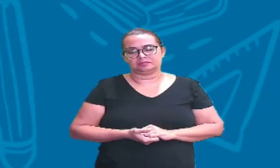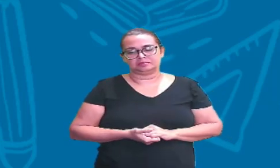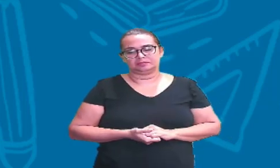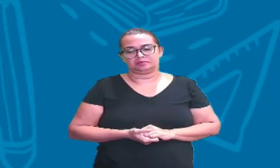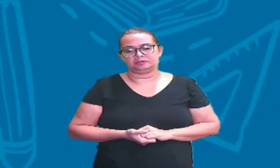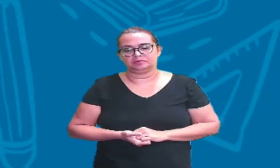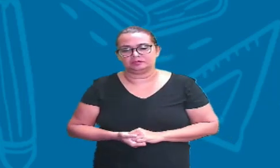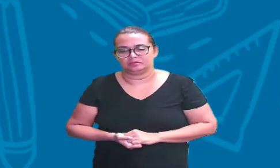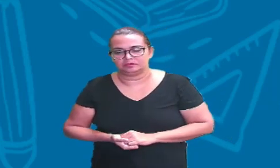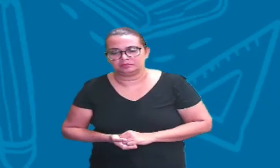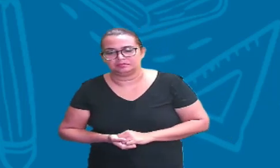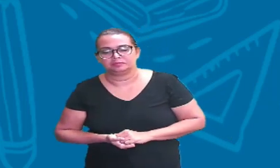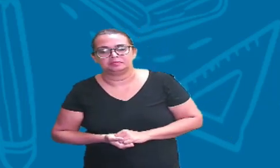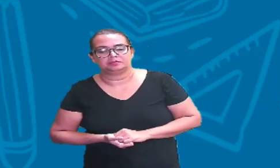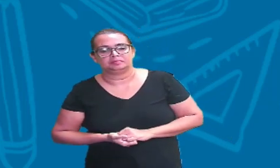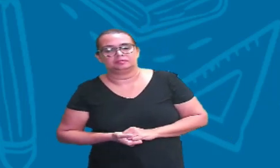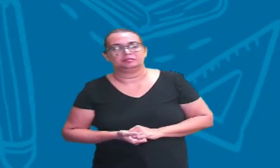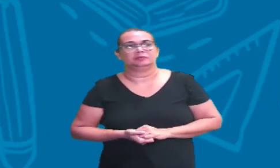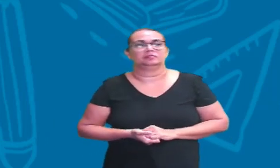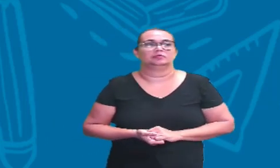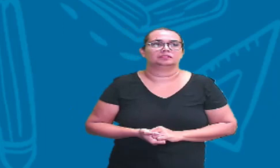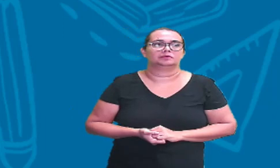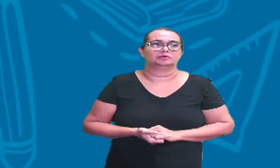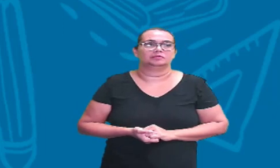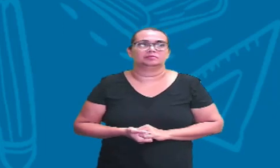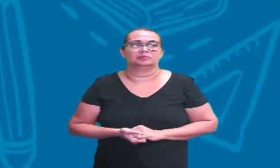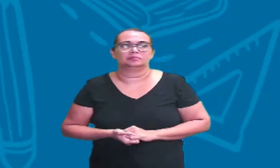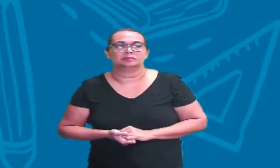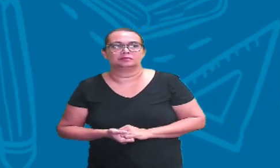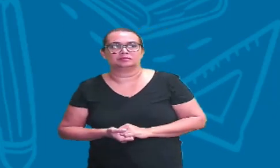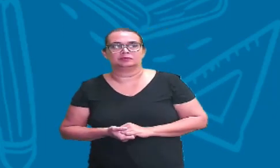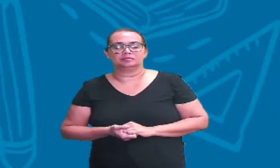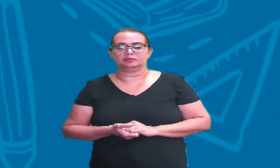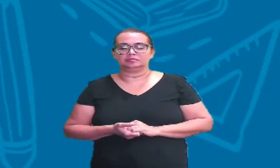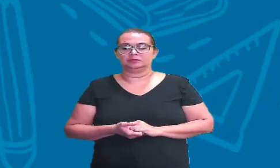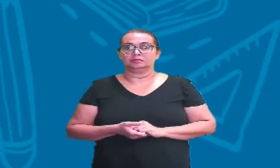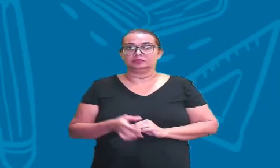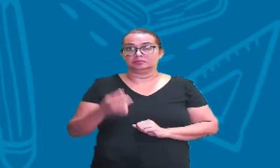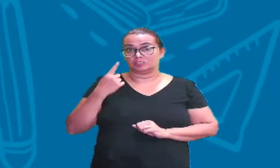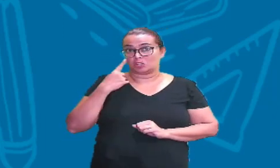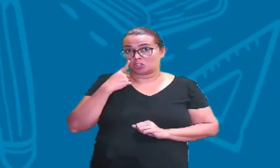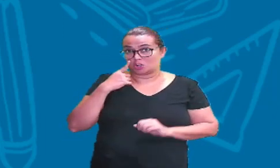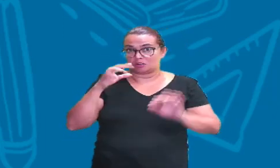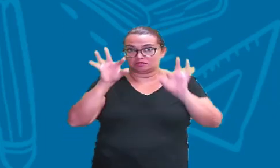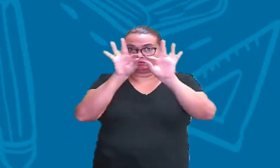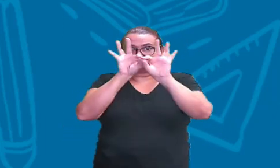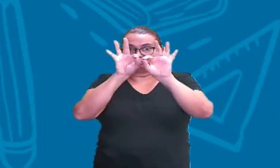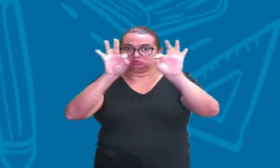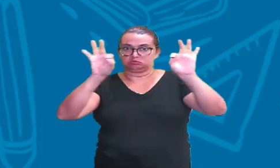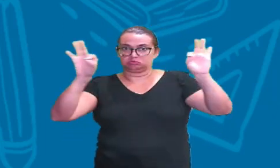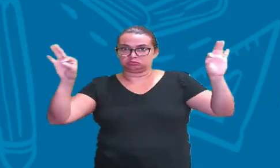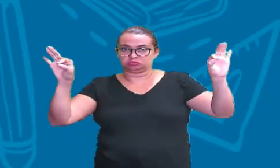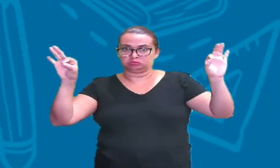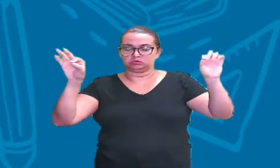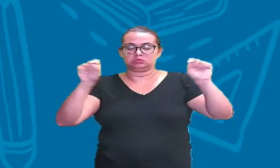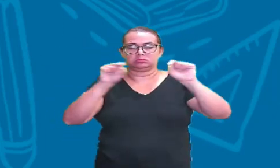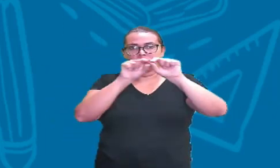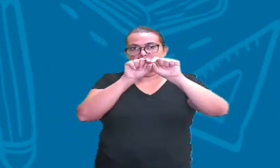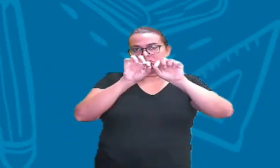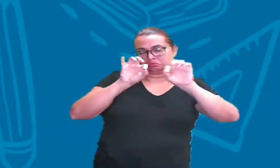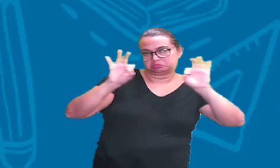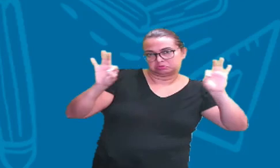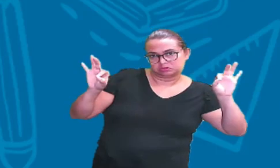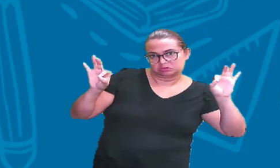Então, nossos objetivos e habilidades e olha as retas.